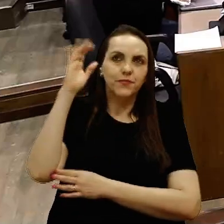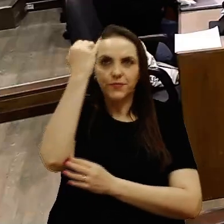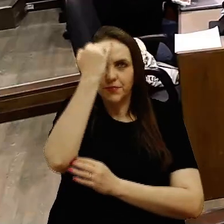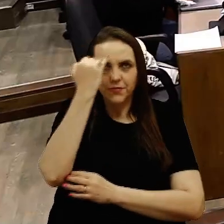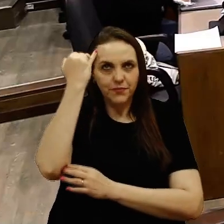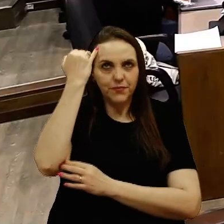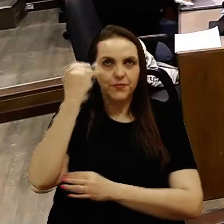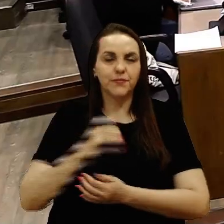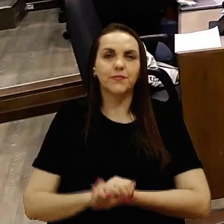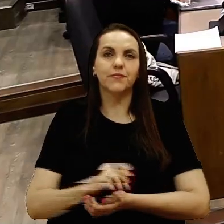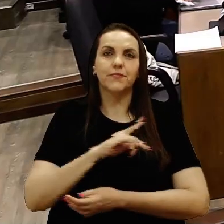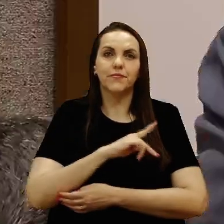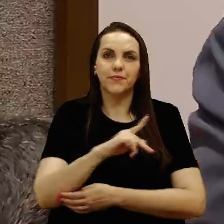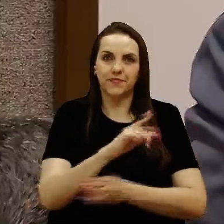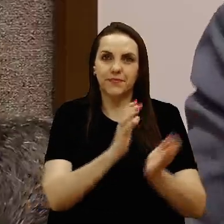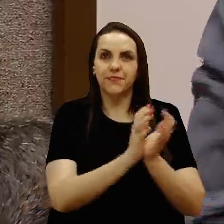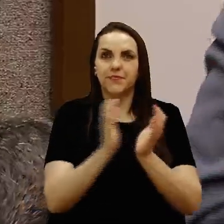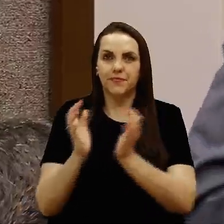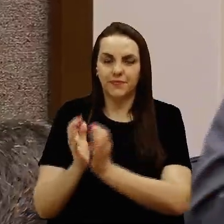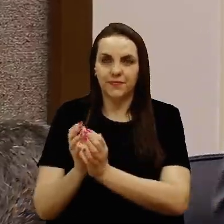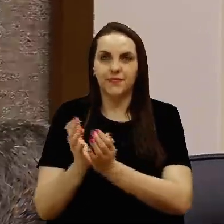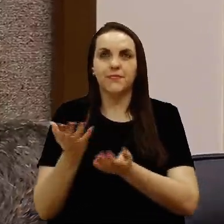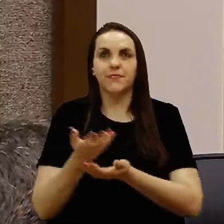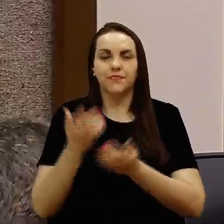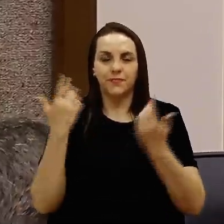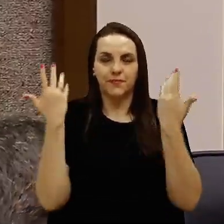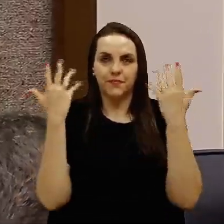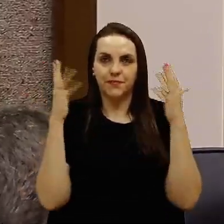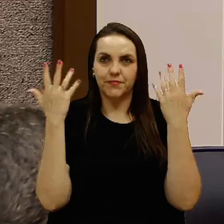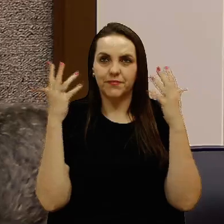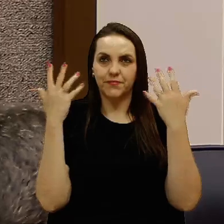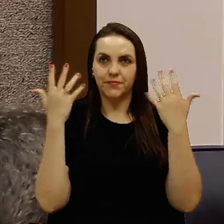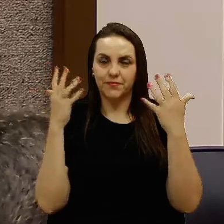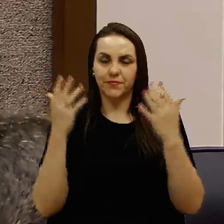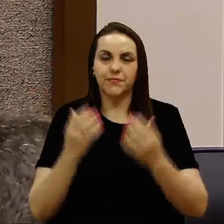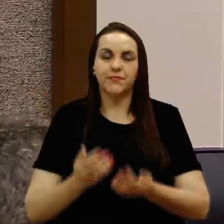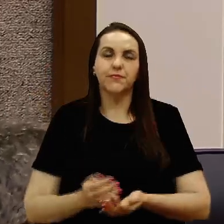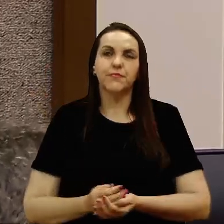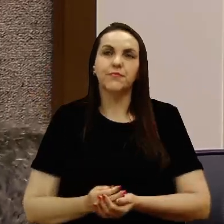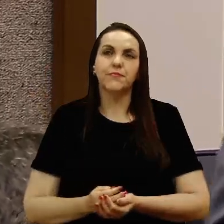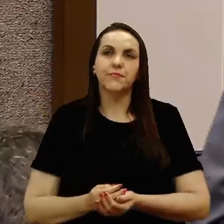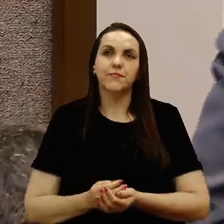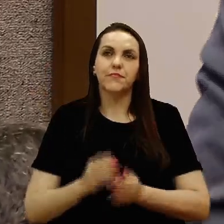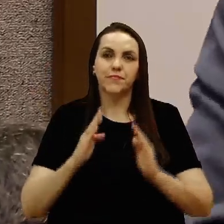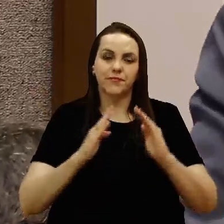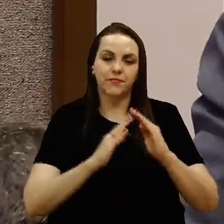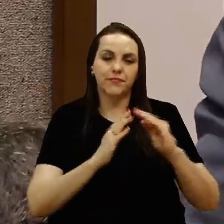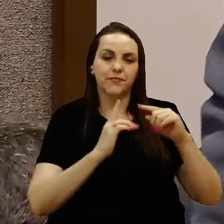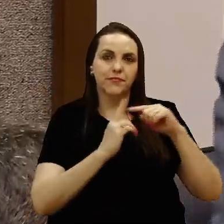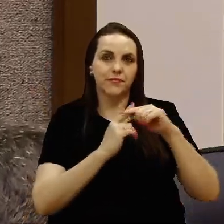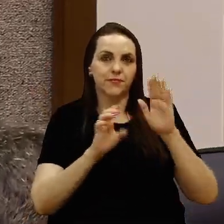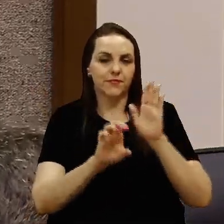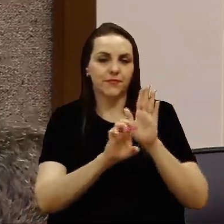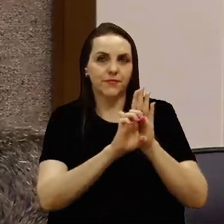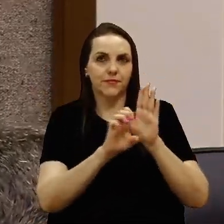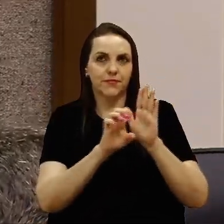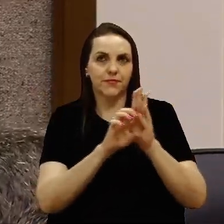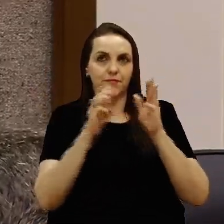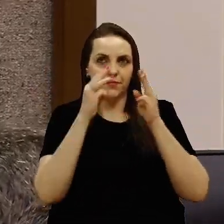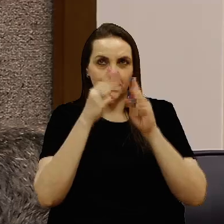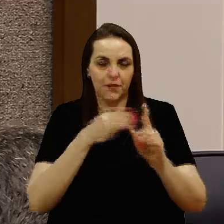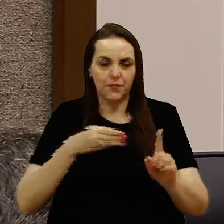presidente, nobres colegas, eu faço um voto de congratulações, eu parabenizo a Igreja Evangélica Missão do Santa Fé